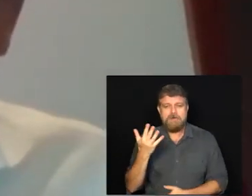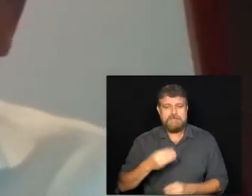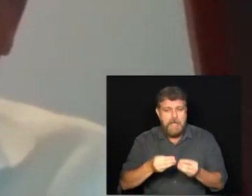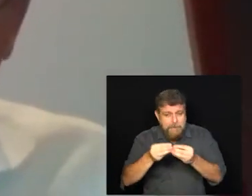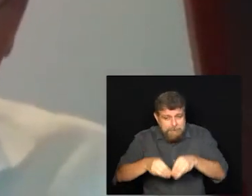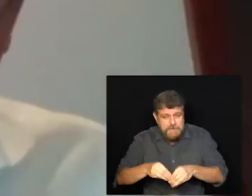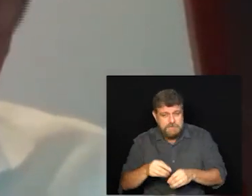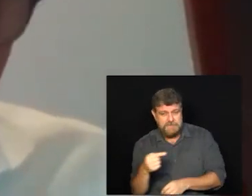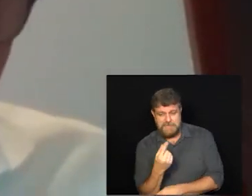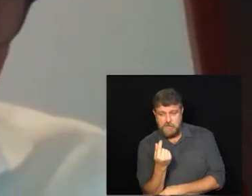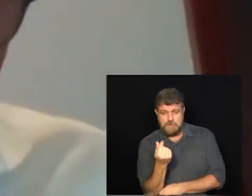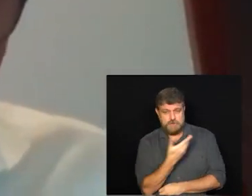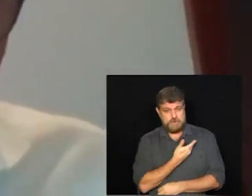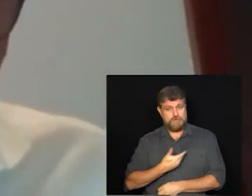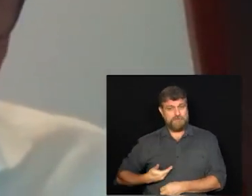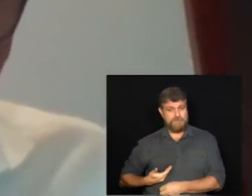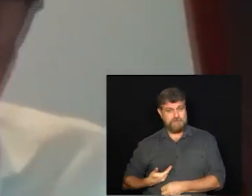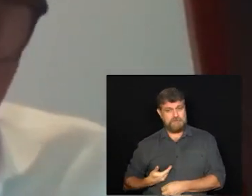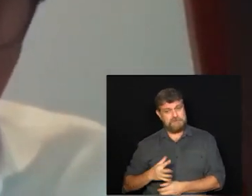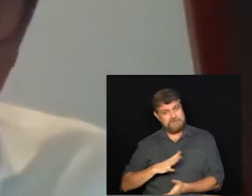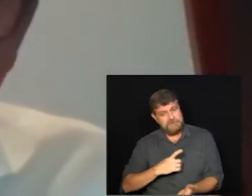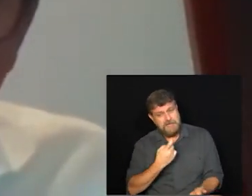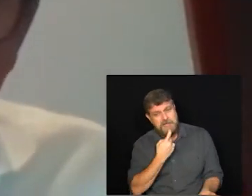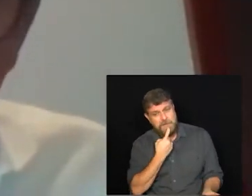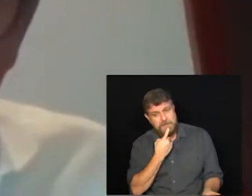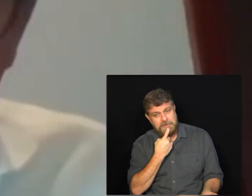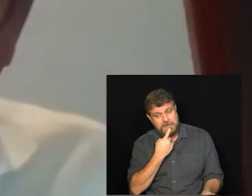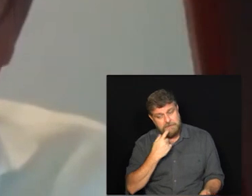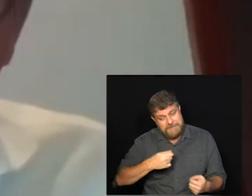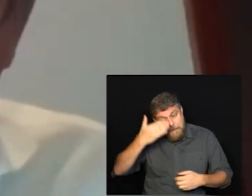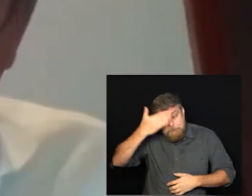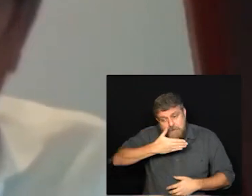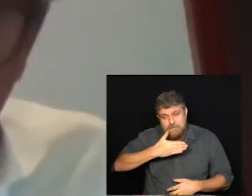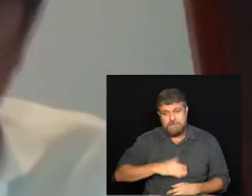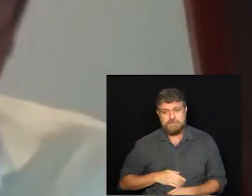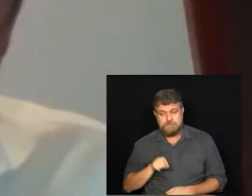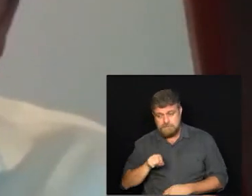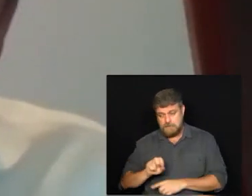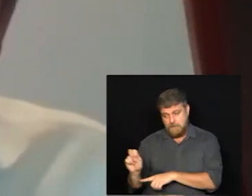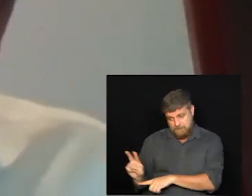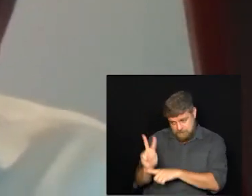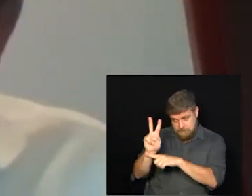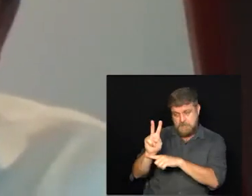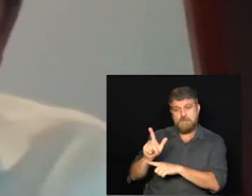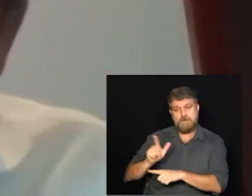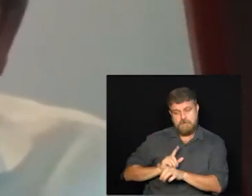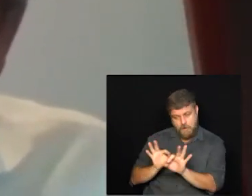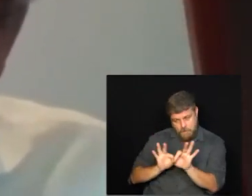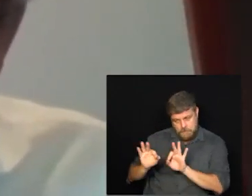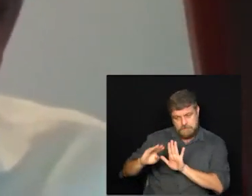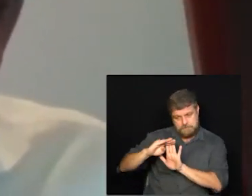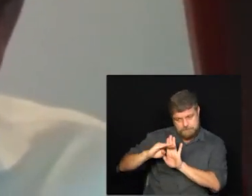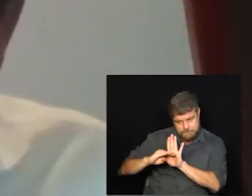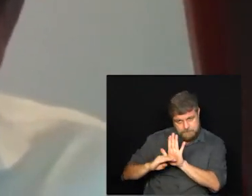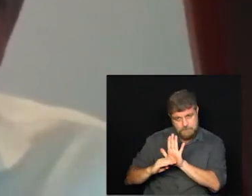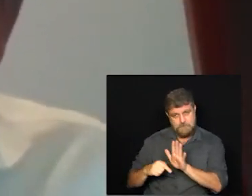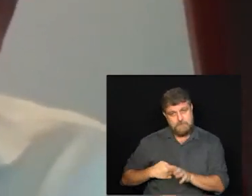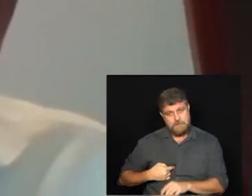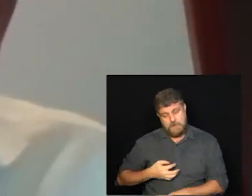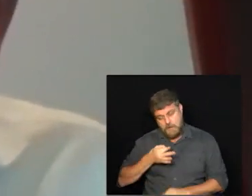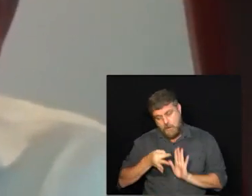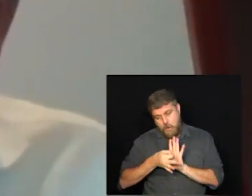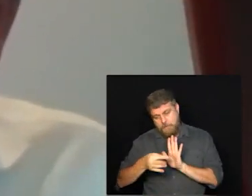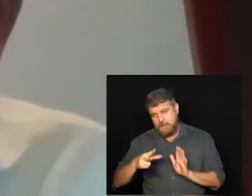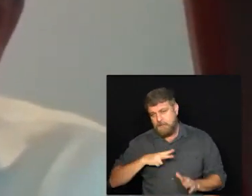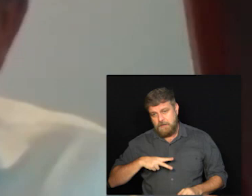para as finanças, para os cofres do município. Então, ainda que seja meritório, esse projeto, na minha concepção, não